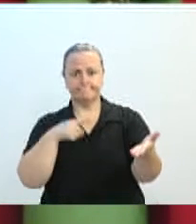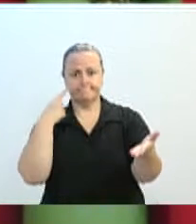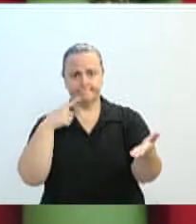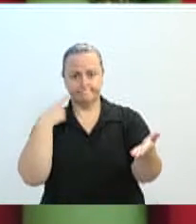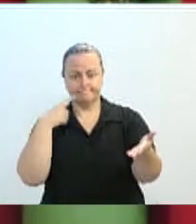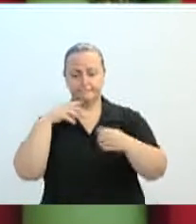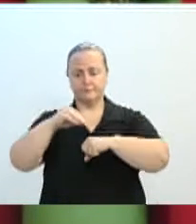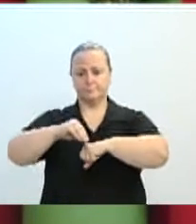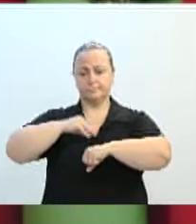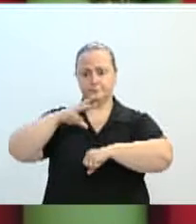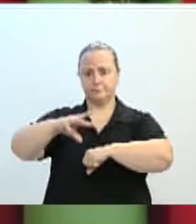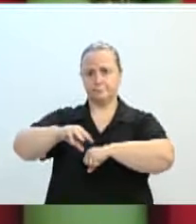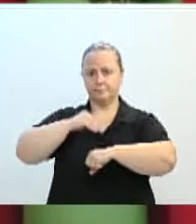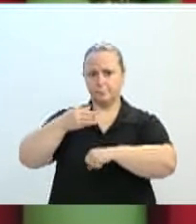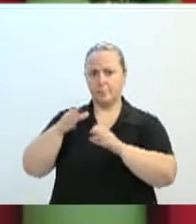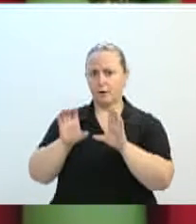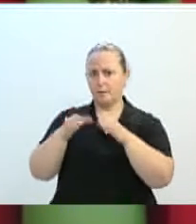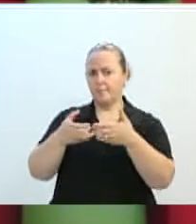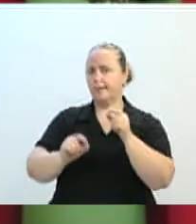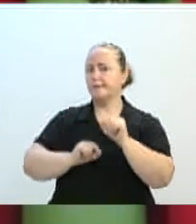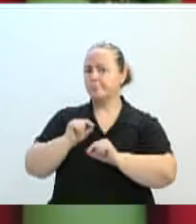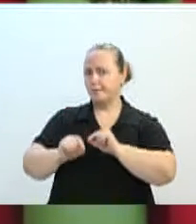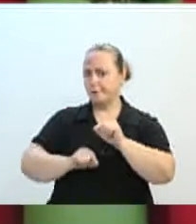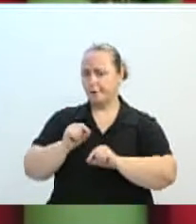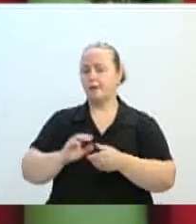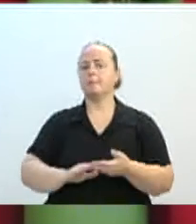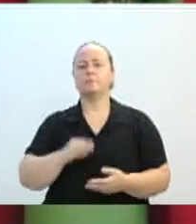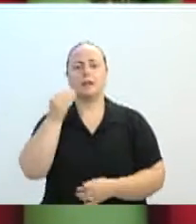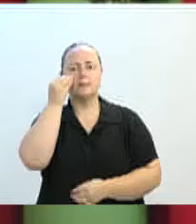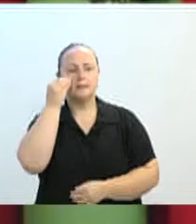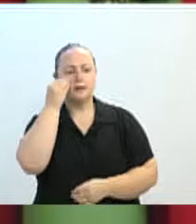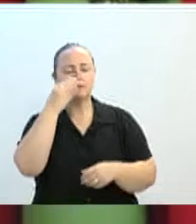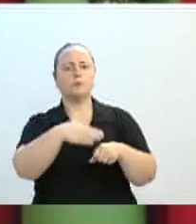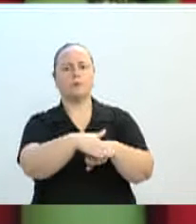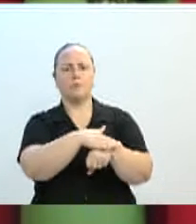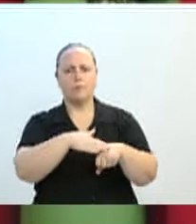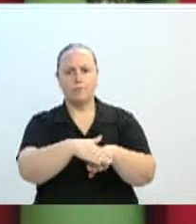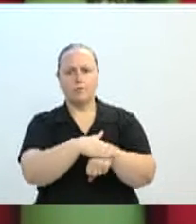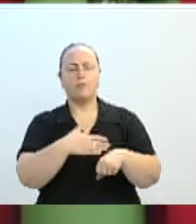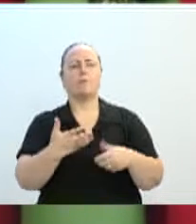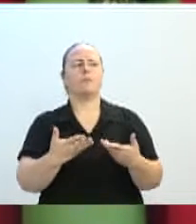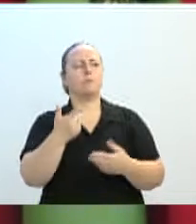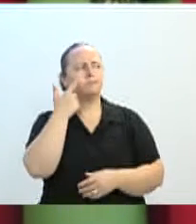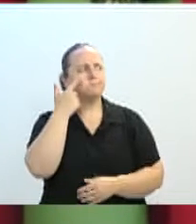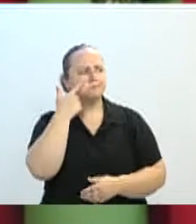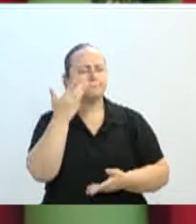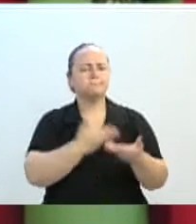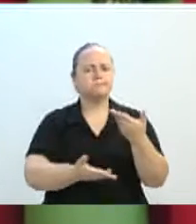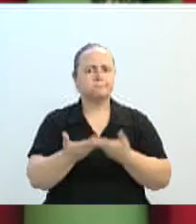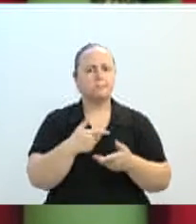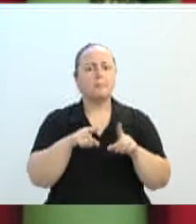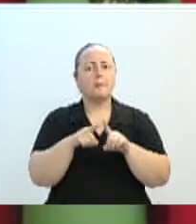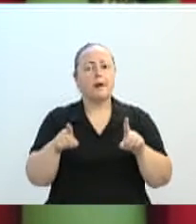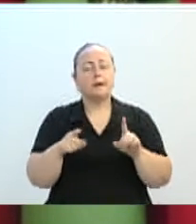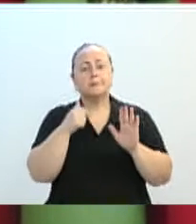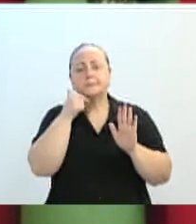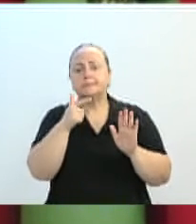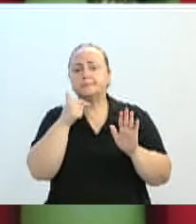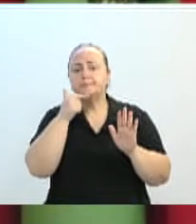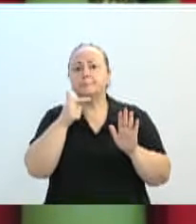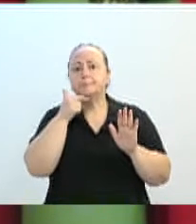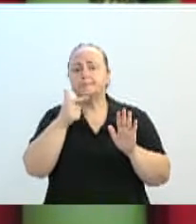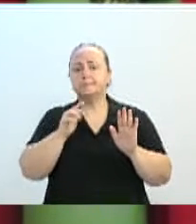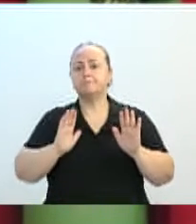foi nos passado pela comunidade aqui foi que se procurou o governo sim se tento até intermediar uma conversa e não tiveram felicidade